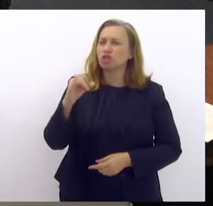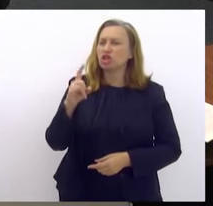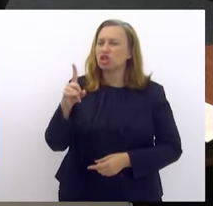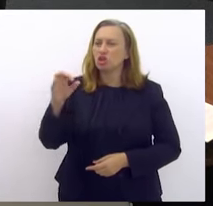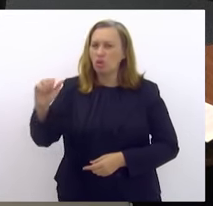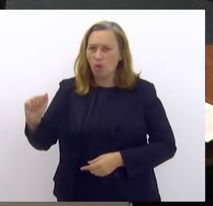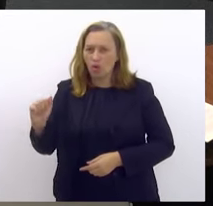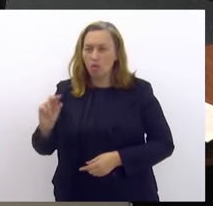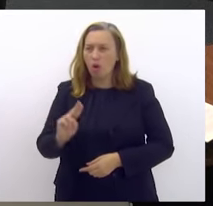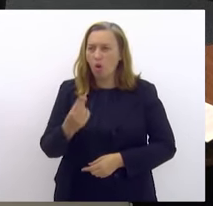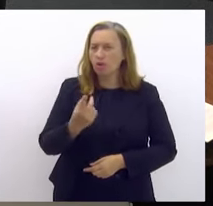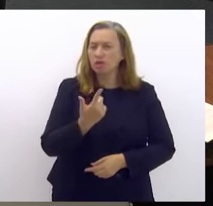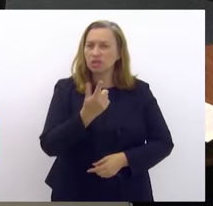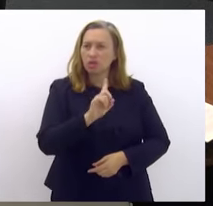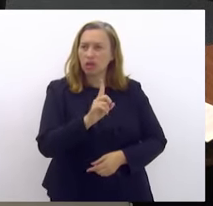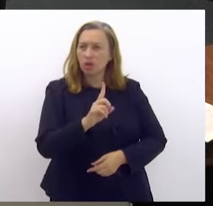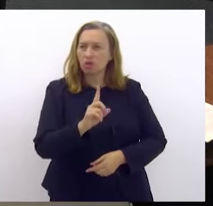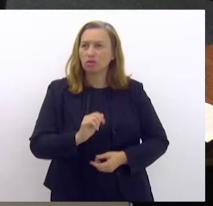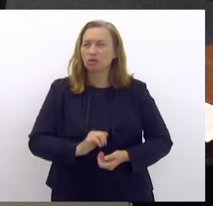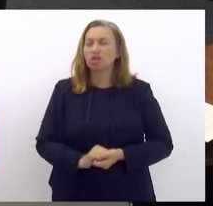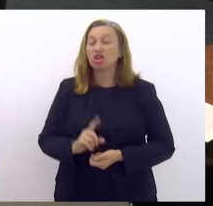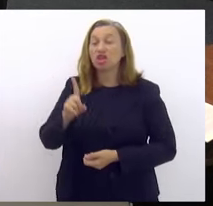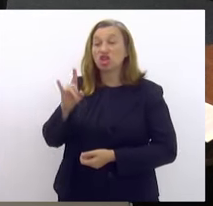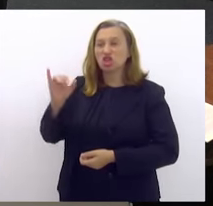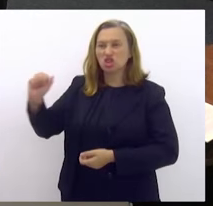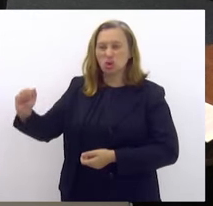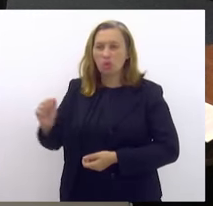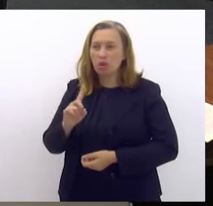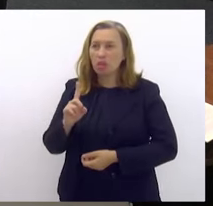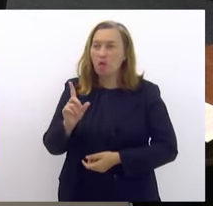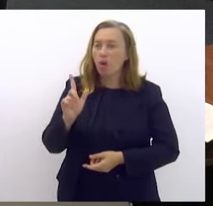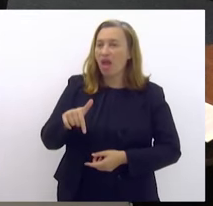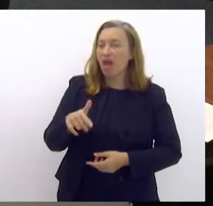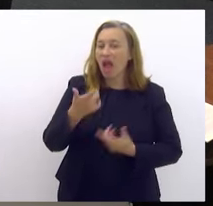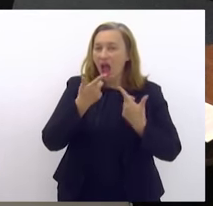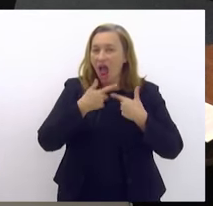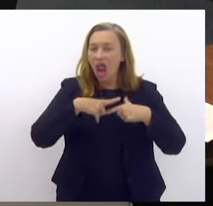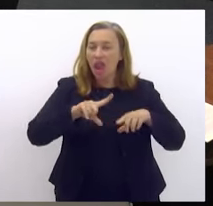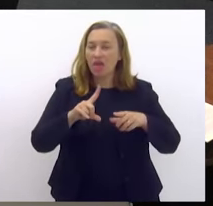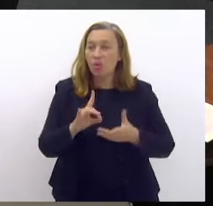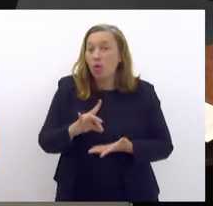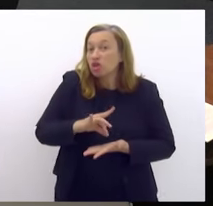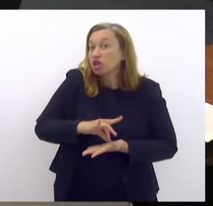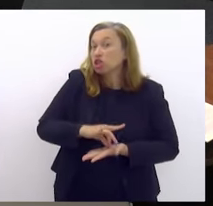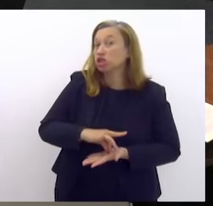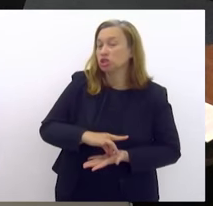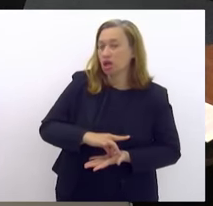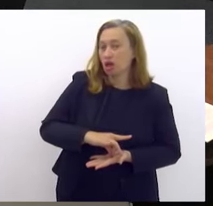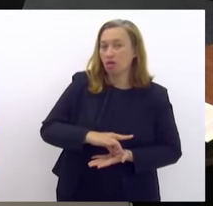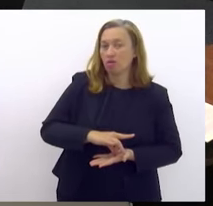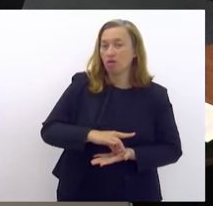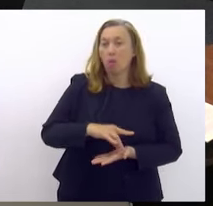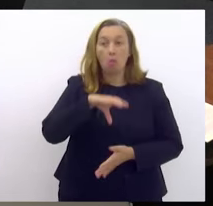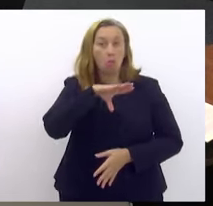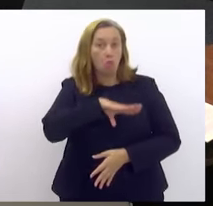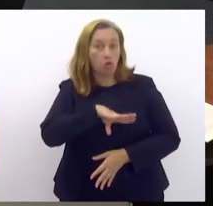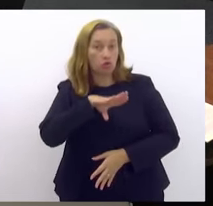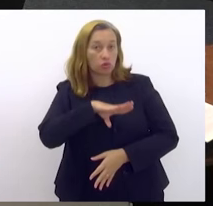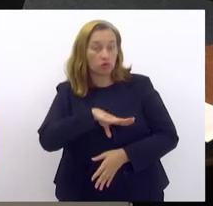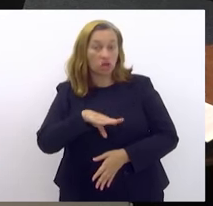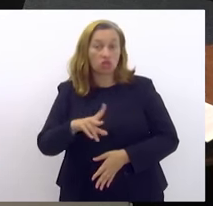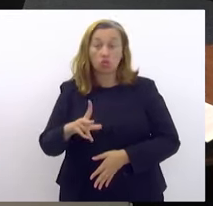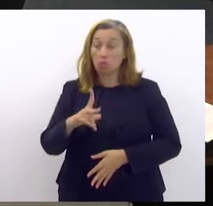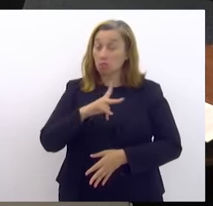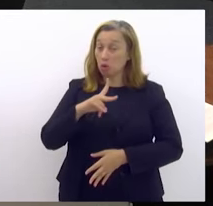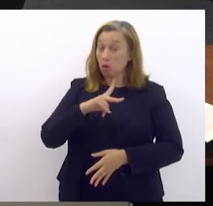idioma, ele não é, como aqui foi dito, ele não é a língua original, o português de Portugal.